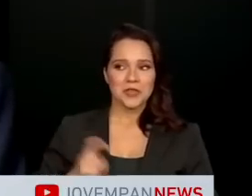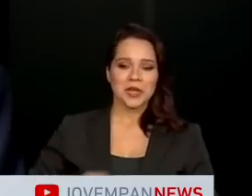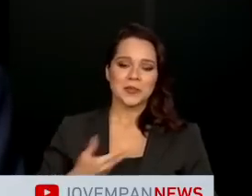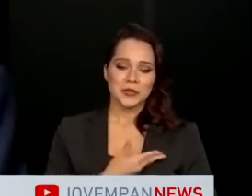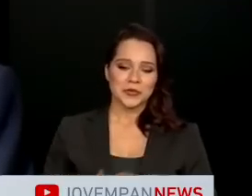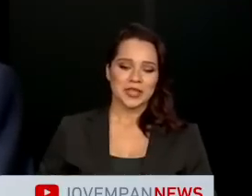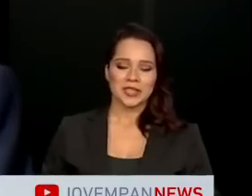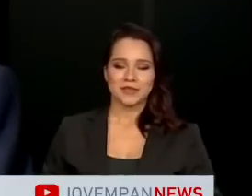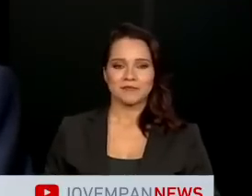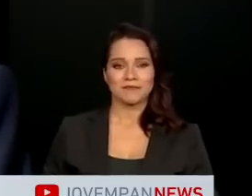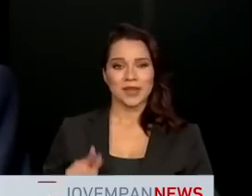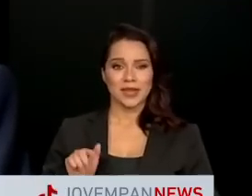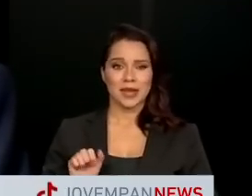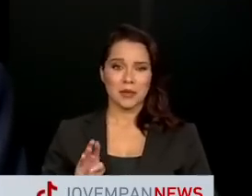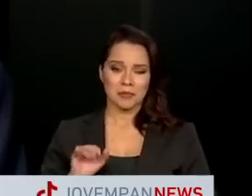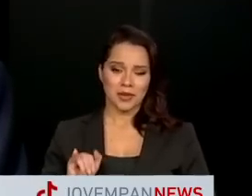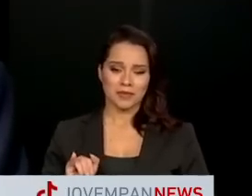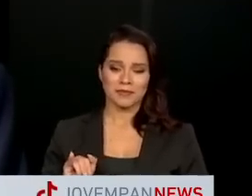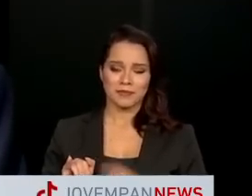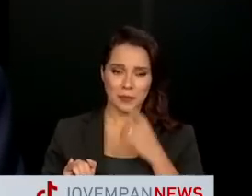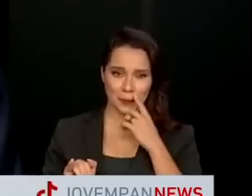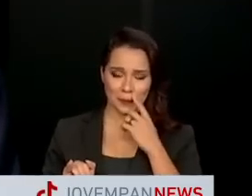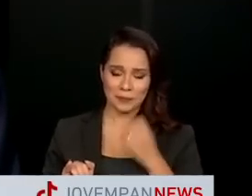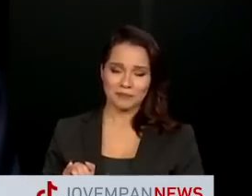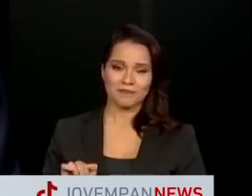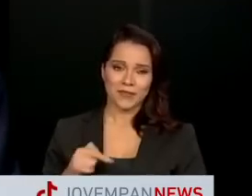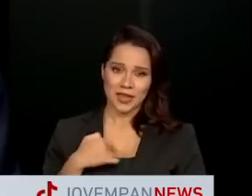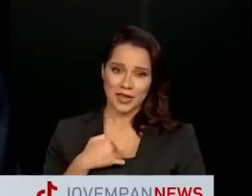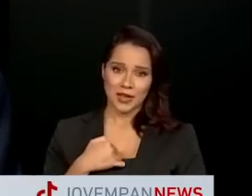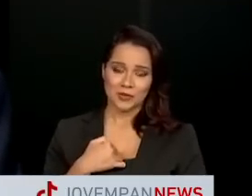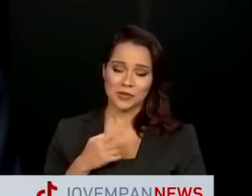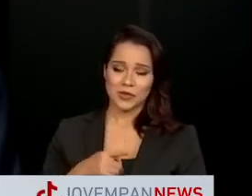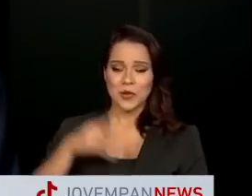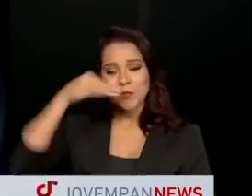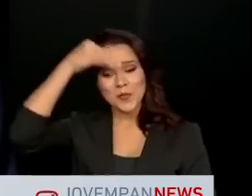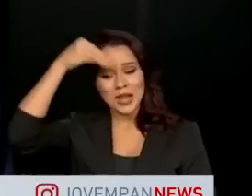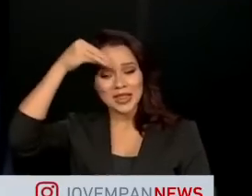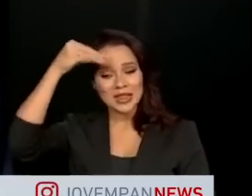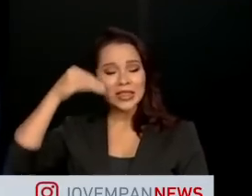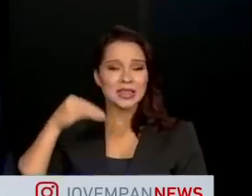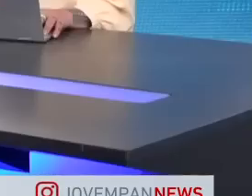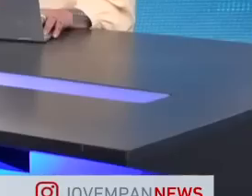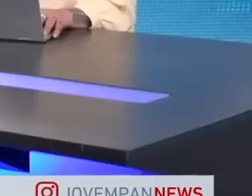que divulgassem opinião ou criticassem assuntos internos do órgão em que trabalham.